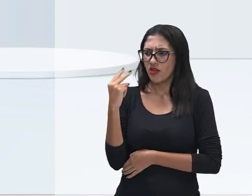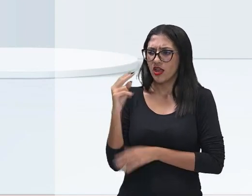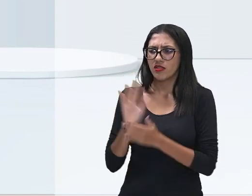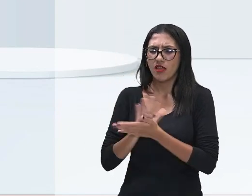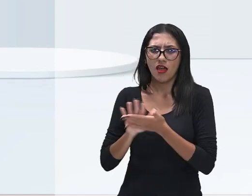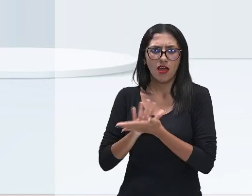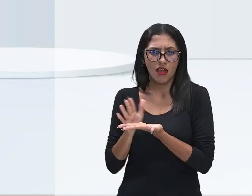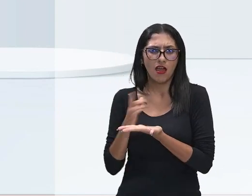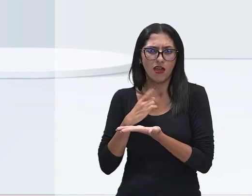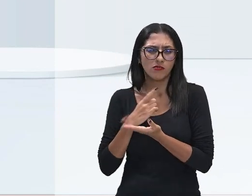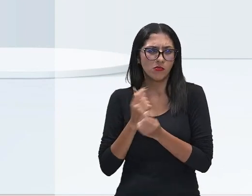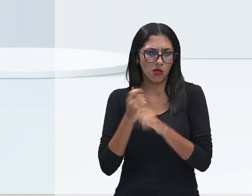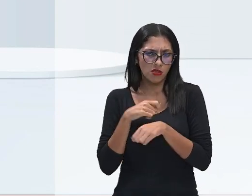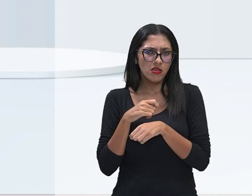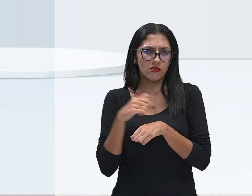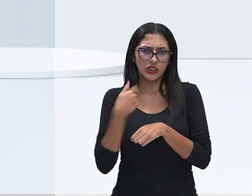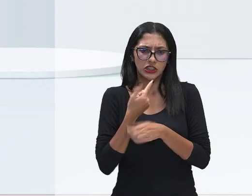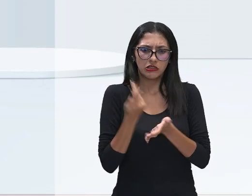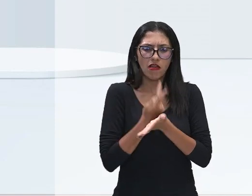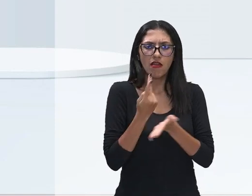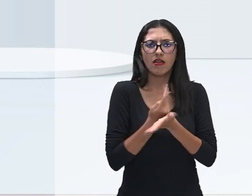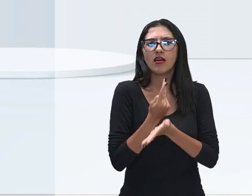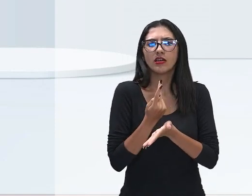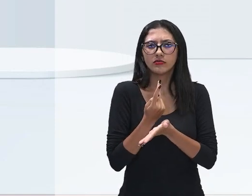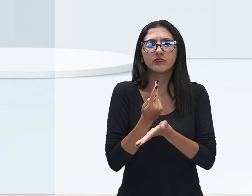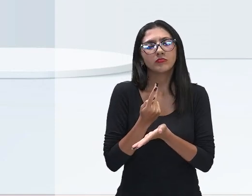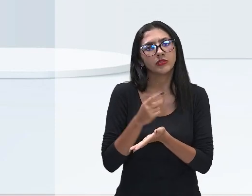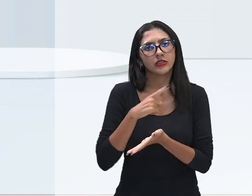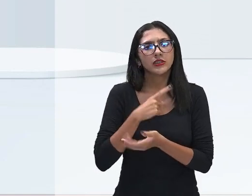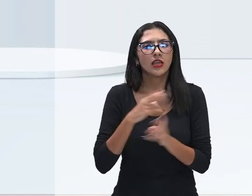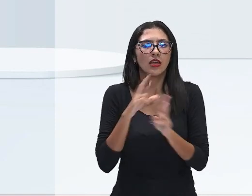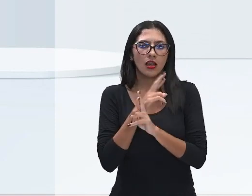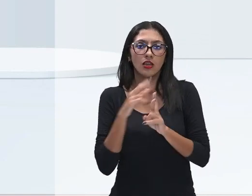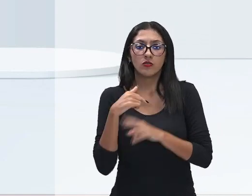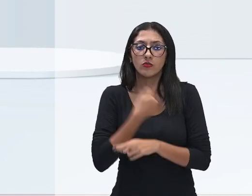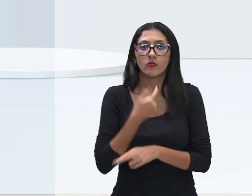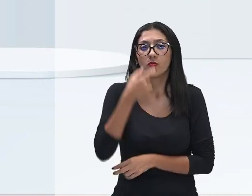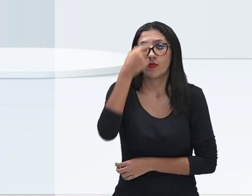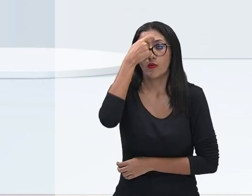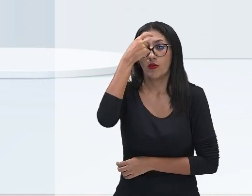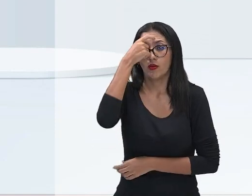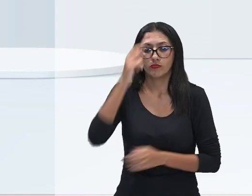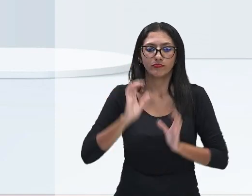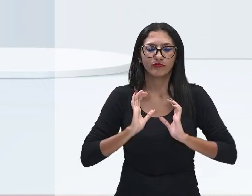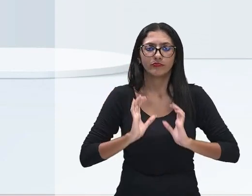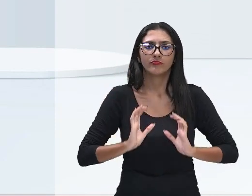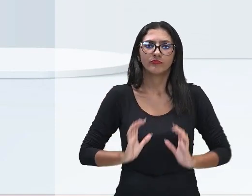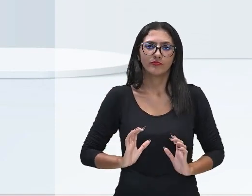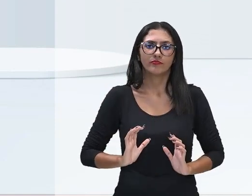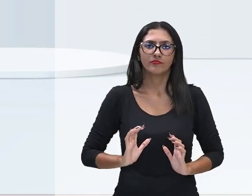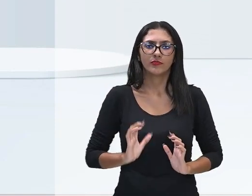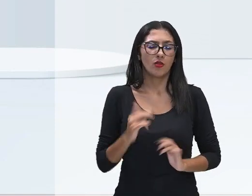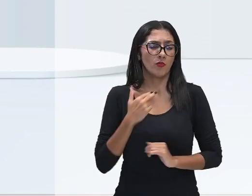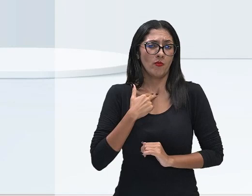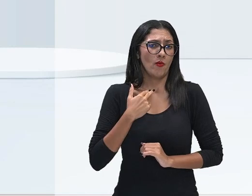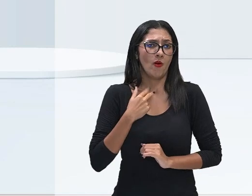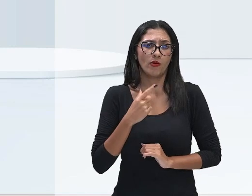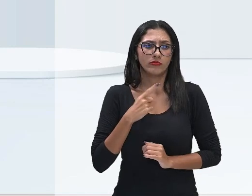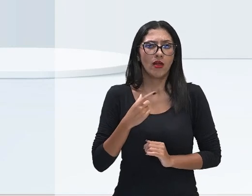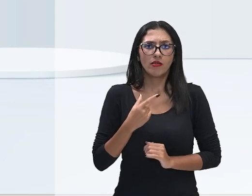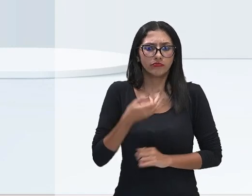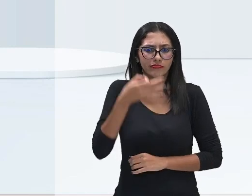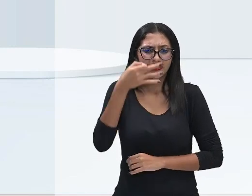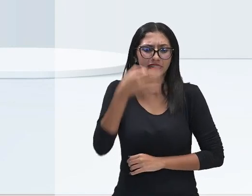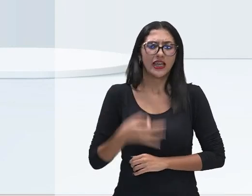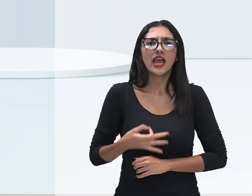isso trata da gente, do eu cidadão, das minhas responsabilidades como cidadão. E eu não vou agir corretamente